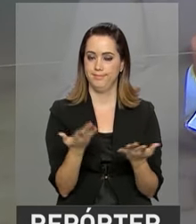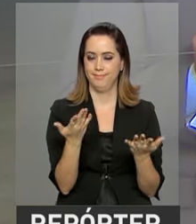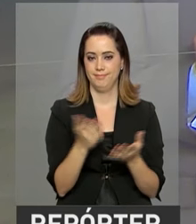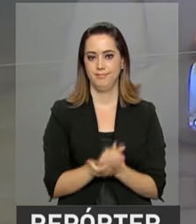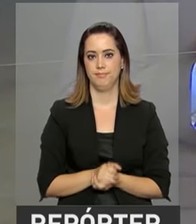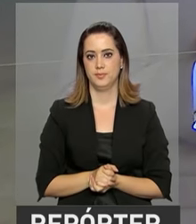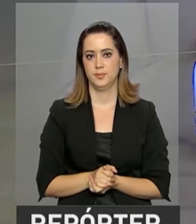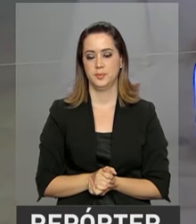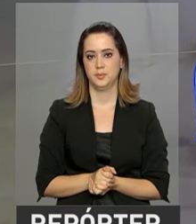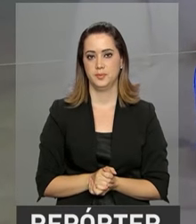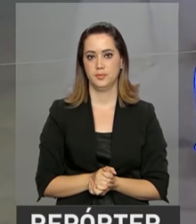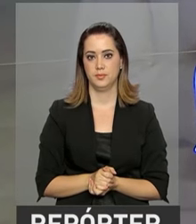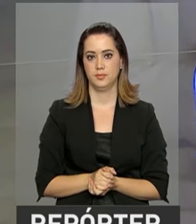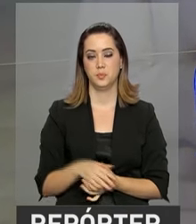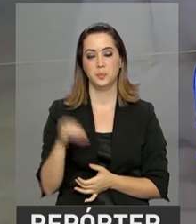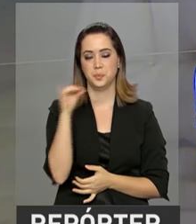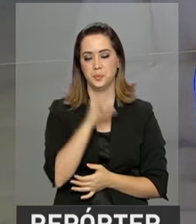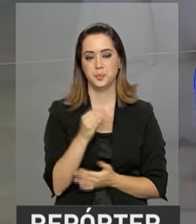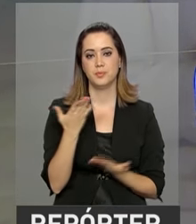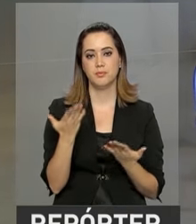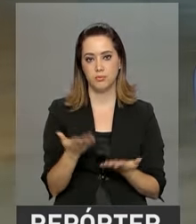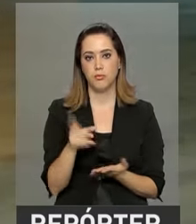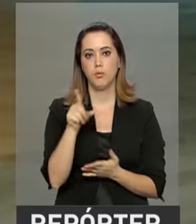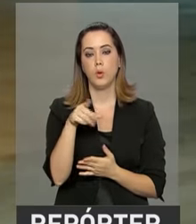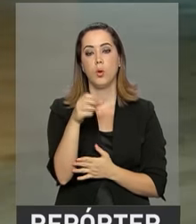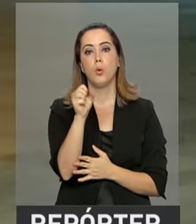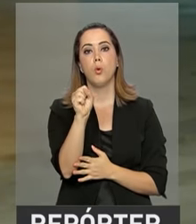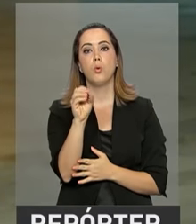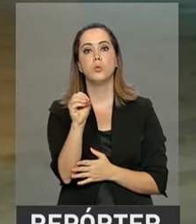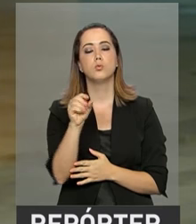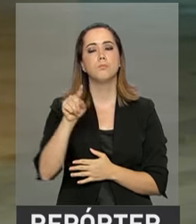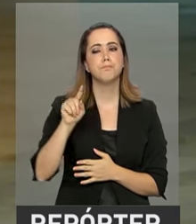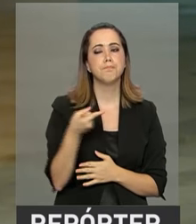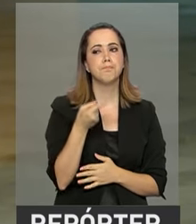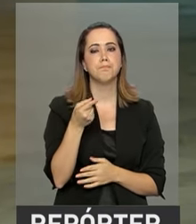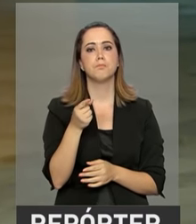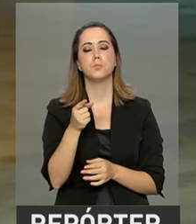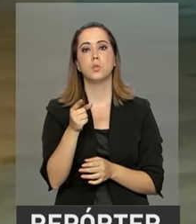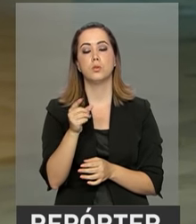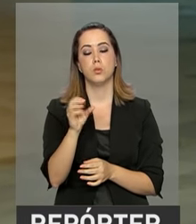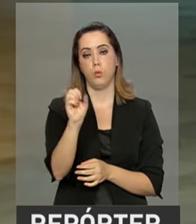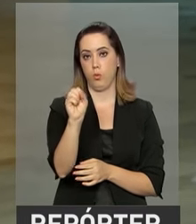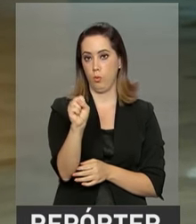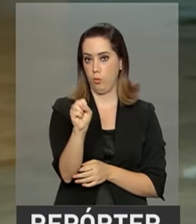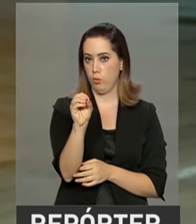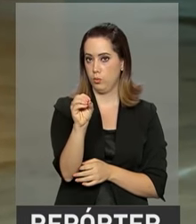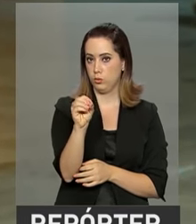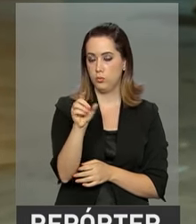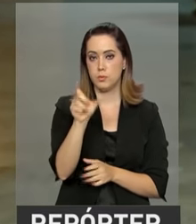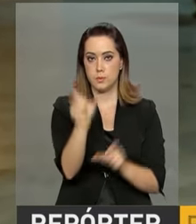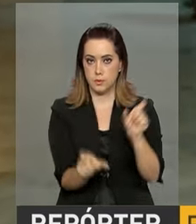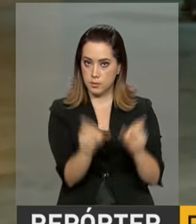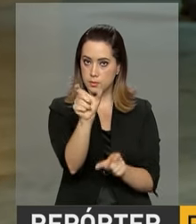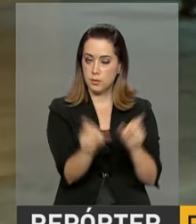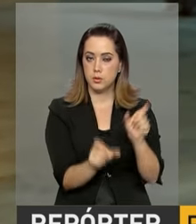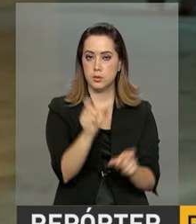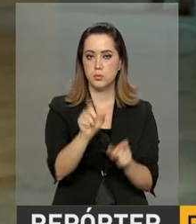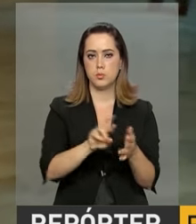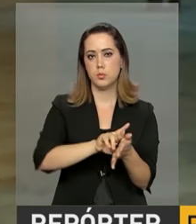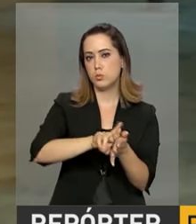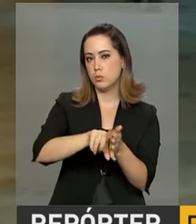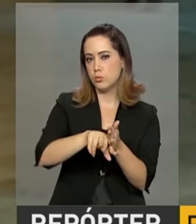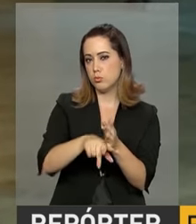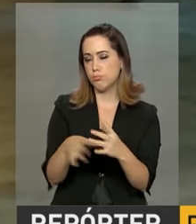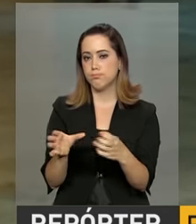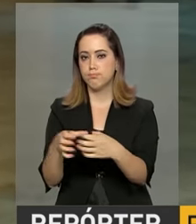Paulo. Olá, Zé Luiz. Foram cerca de 800 representantes dos mais variados segmentos ligados à construção civil